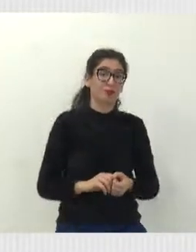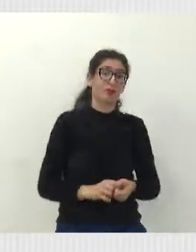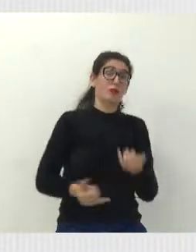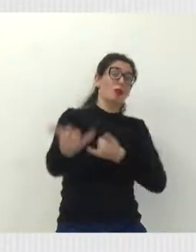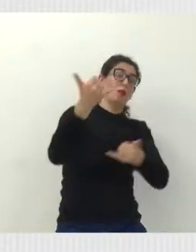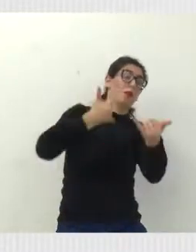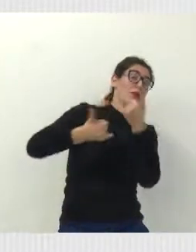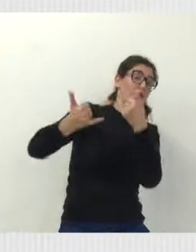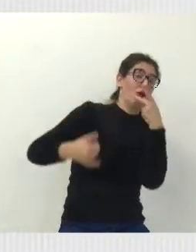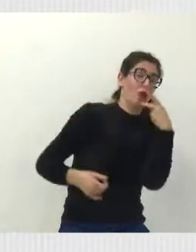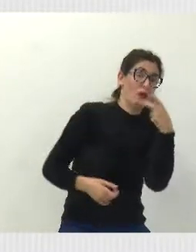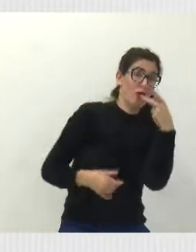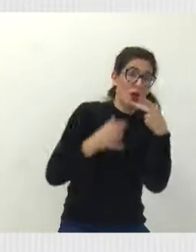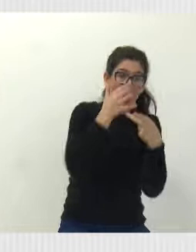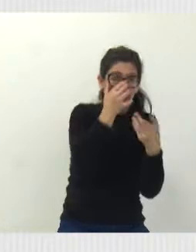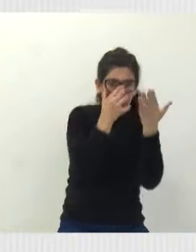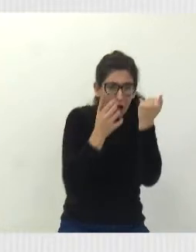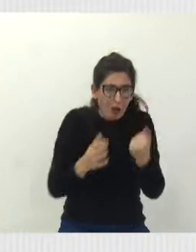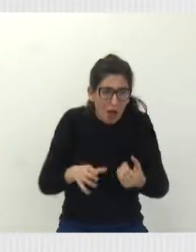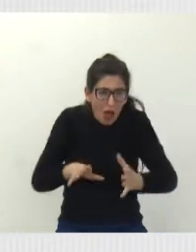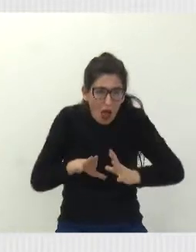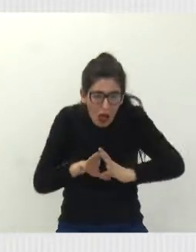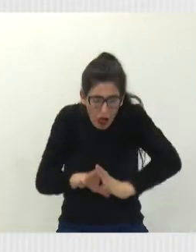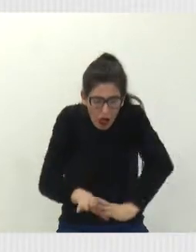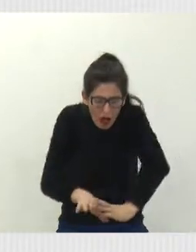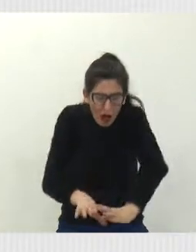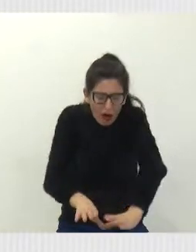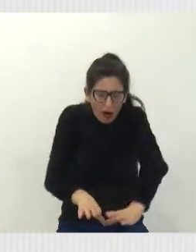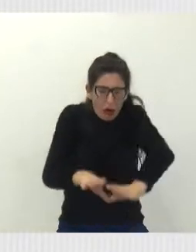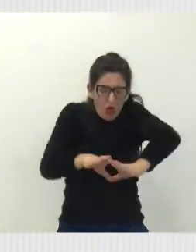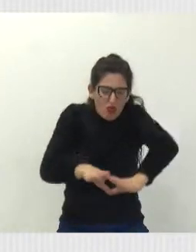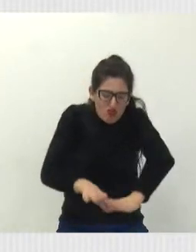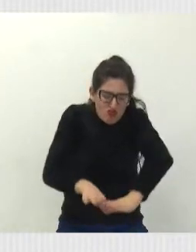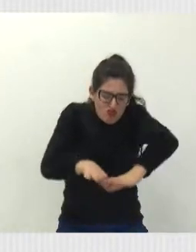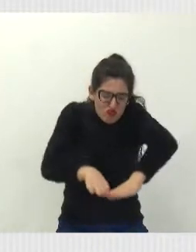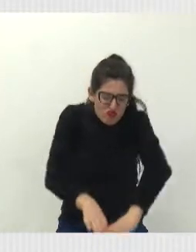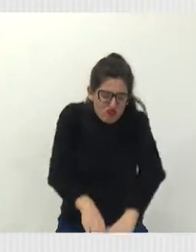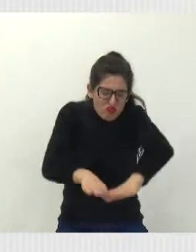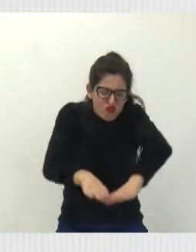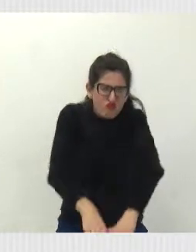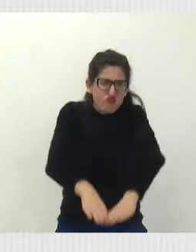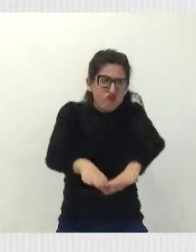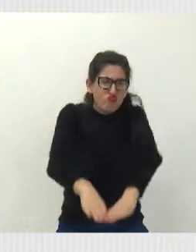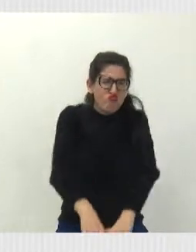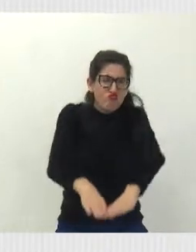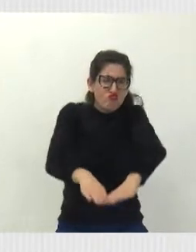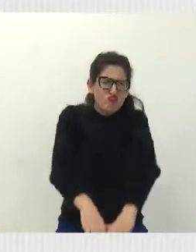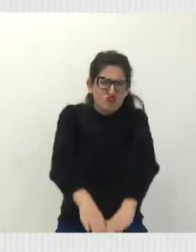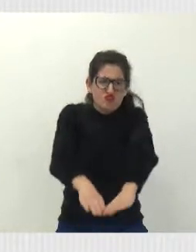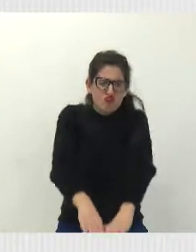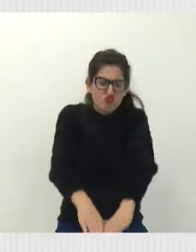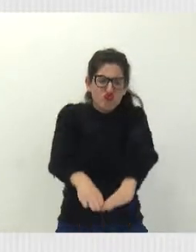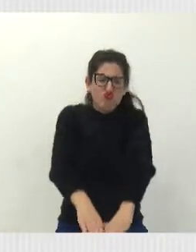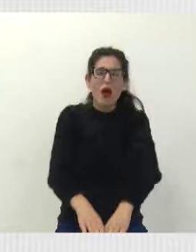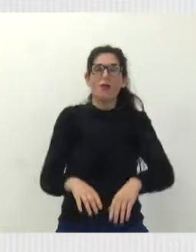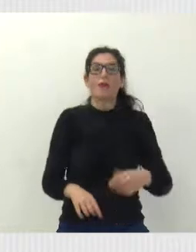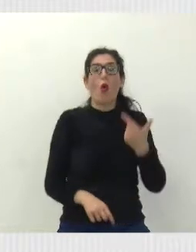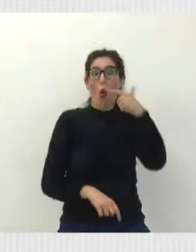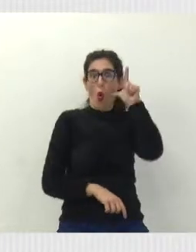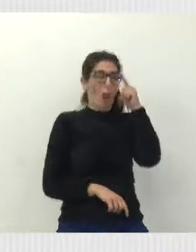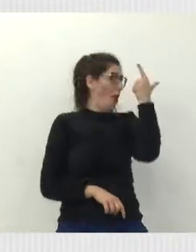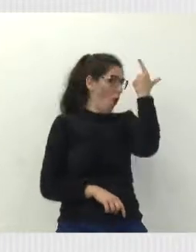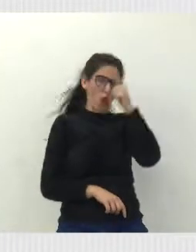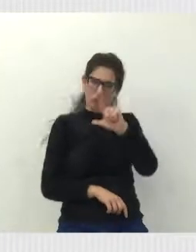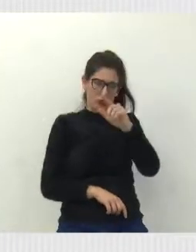elevatória que iniciou-se lá no final, ela está afundando. Olha bem o que eu estou falando, mas eu vou lá checar. Ontem eu não consegui porque